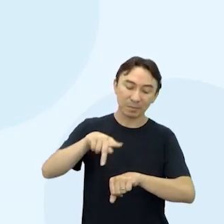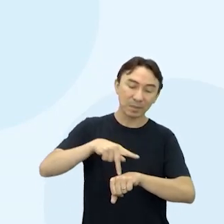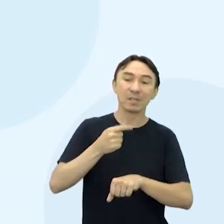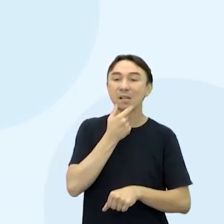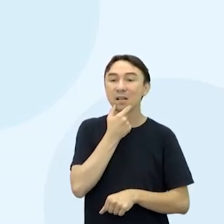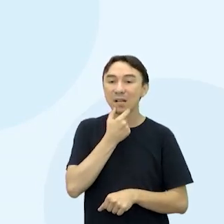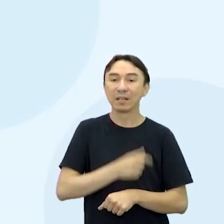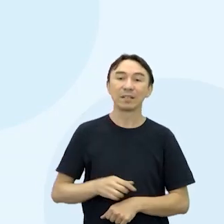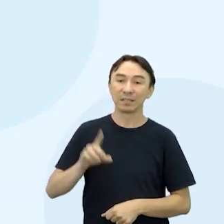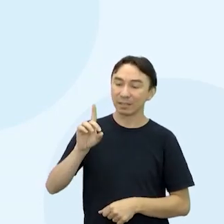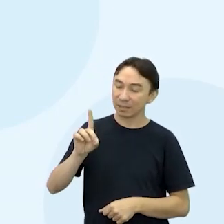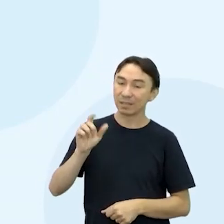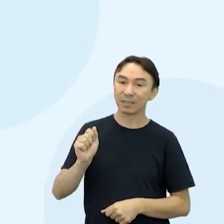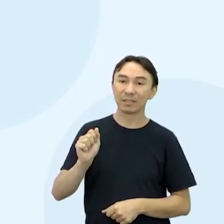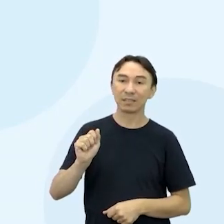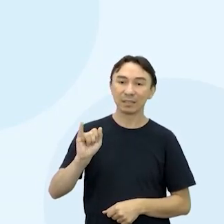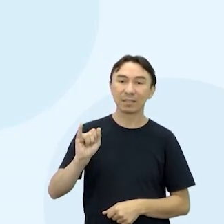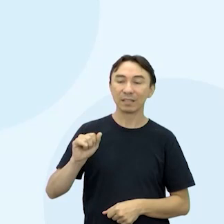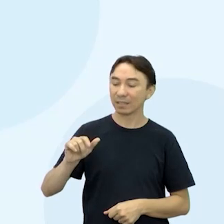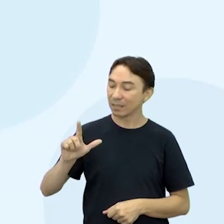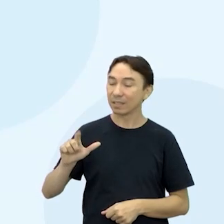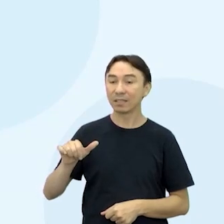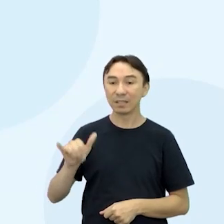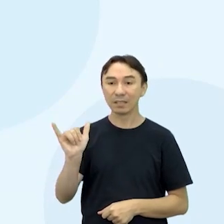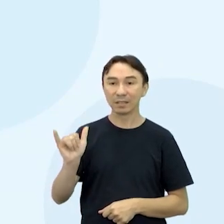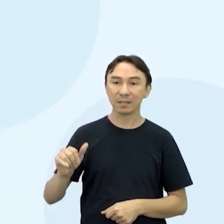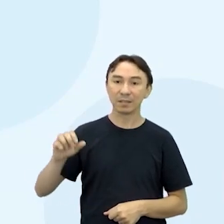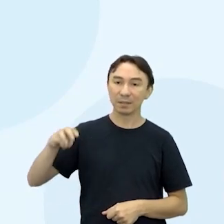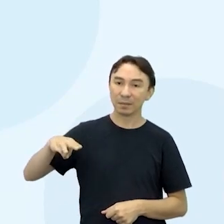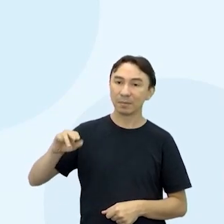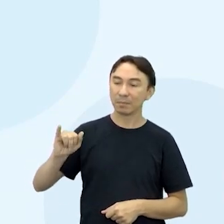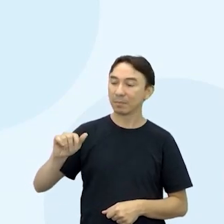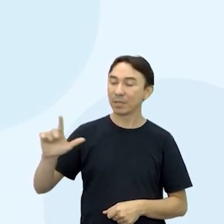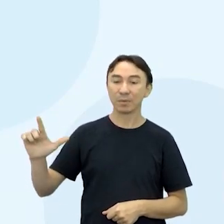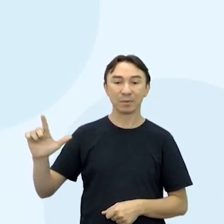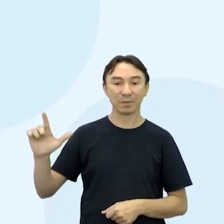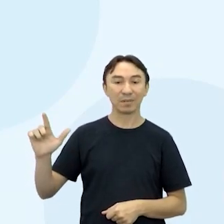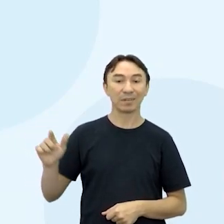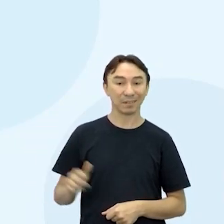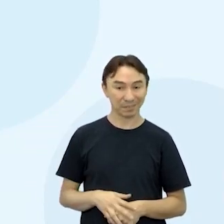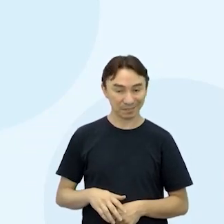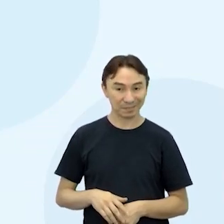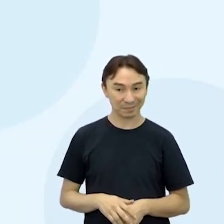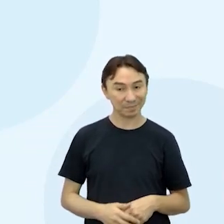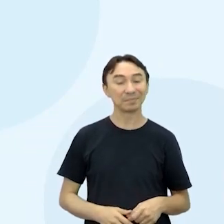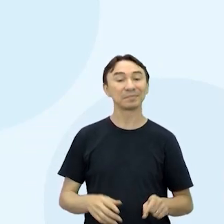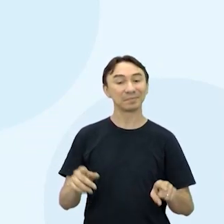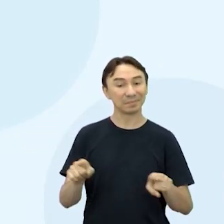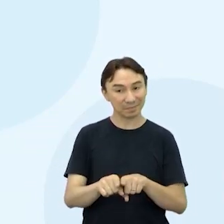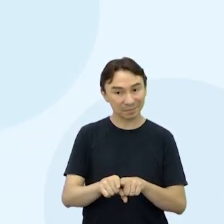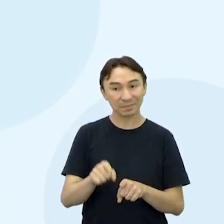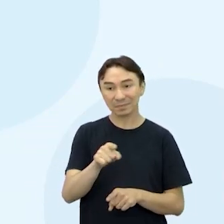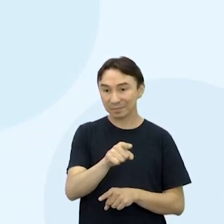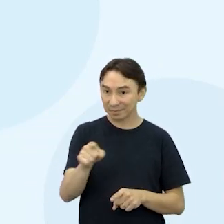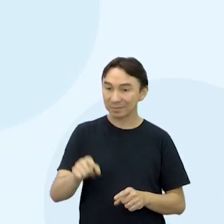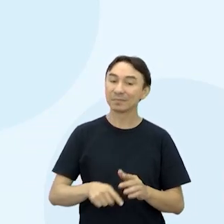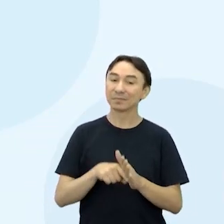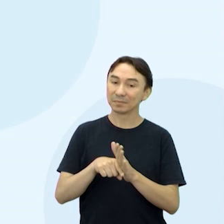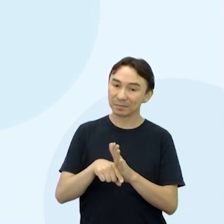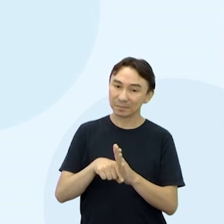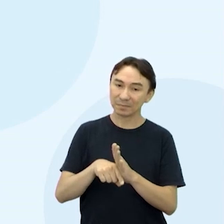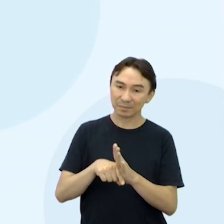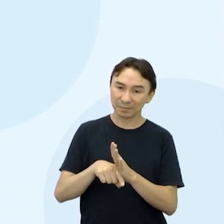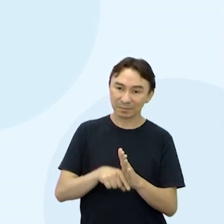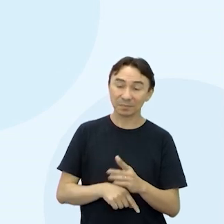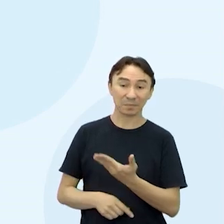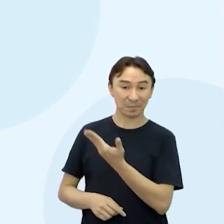aí! Daily Mail. Beleza? Daily Mail. É um jornal que você também vai pesquisar. Aqui, eu trouxe